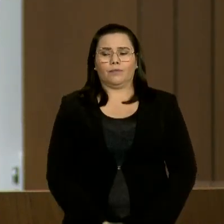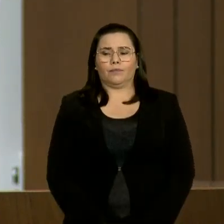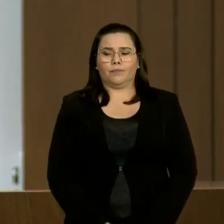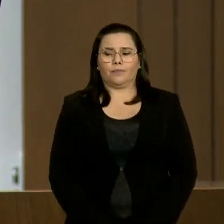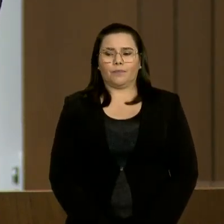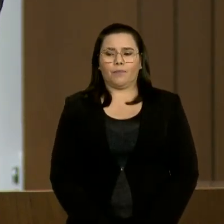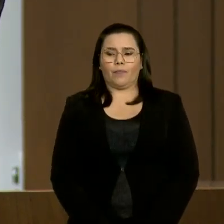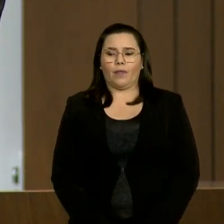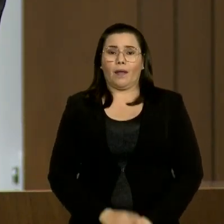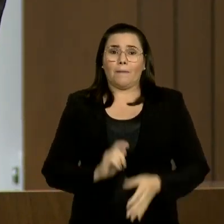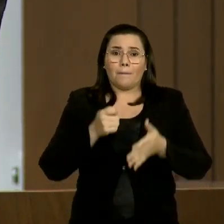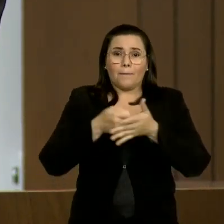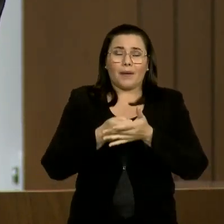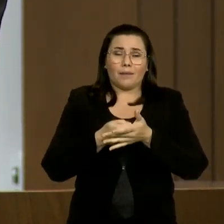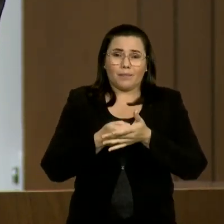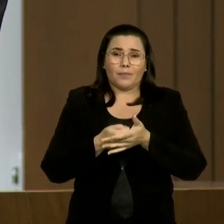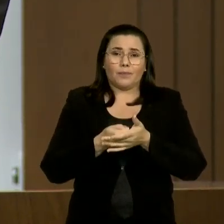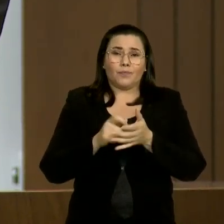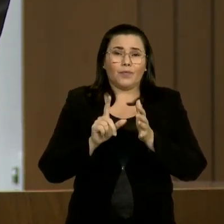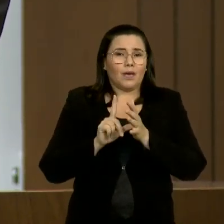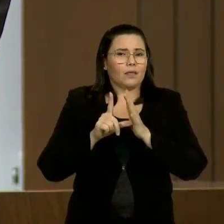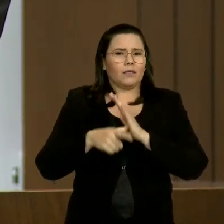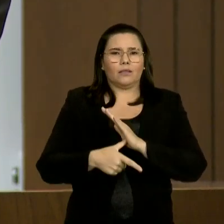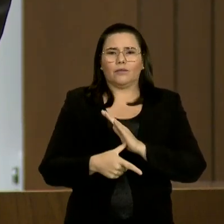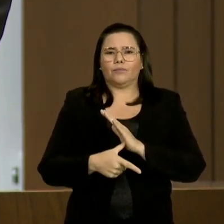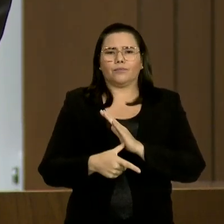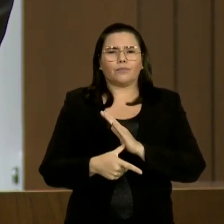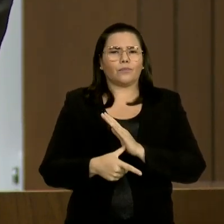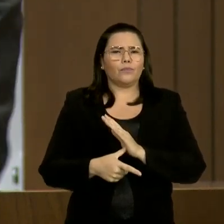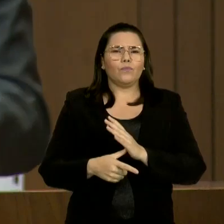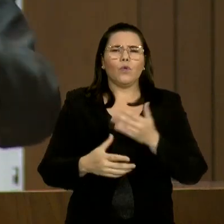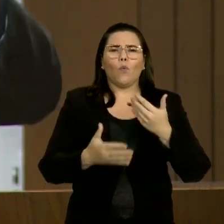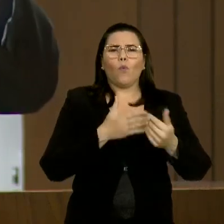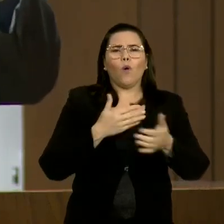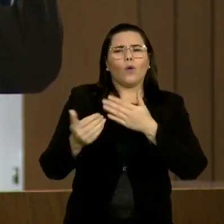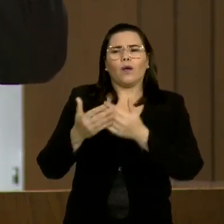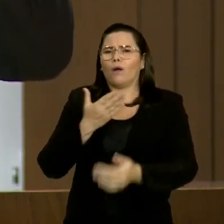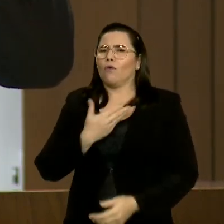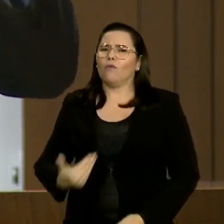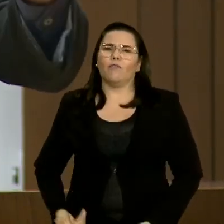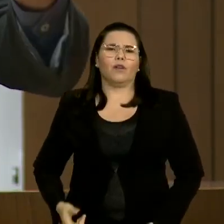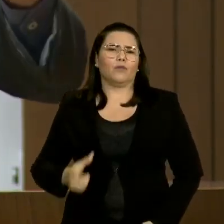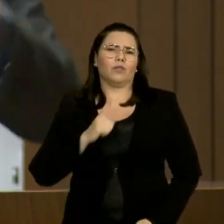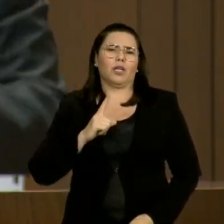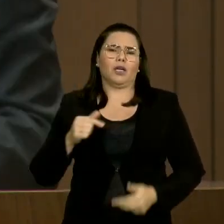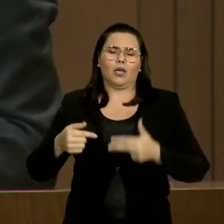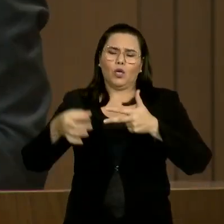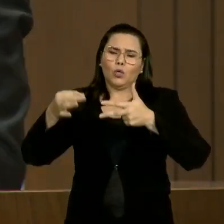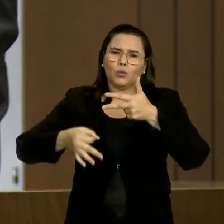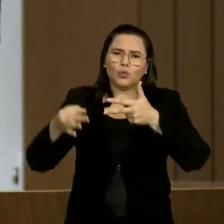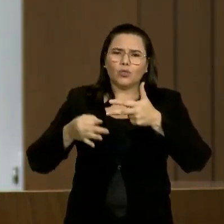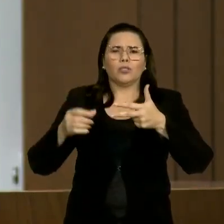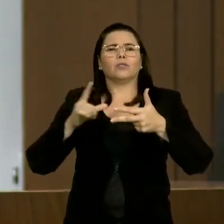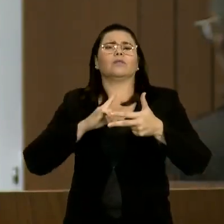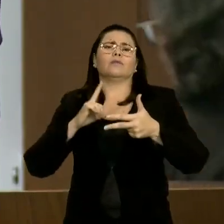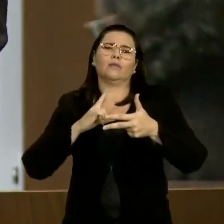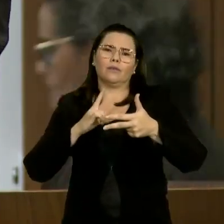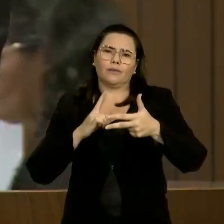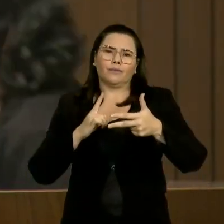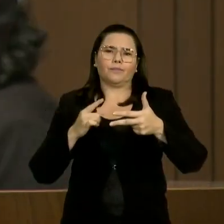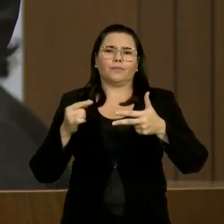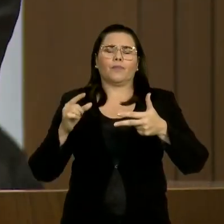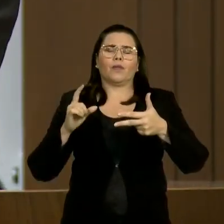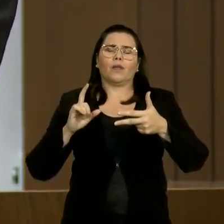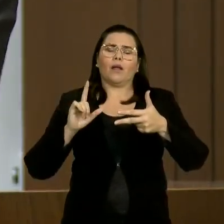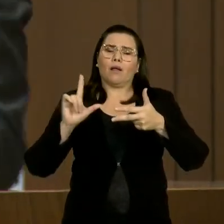pagamentos atrasado toda gestão pública tem se for lá no poder judiciário você vai encontrar se for no Poder